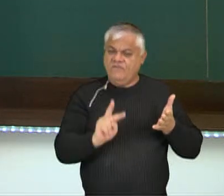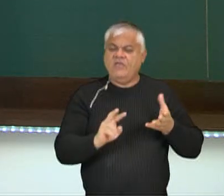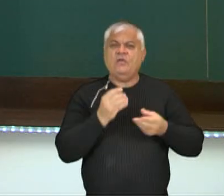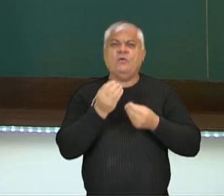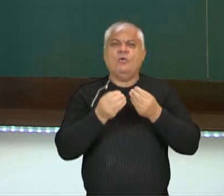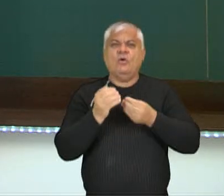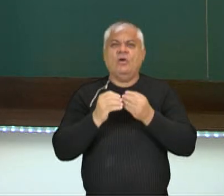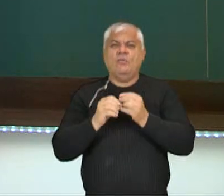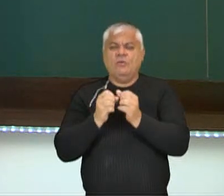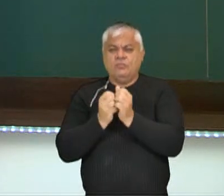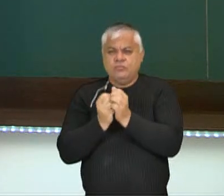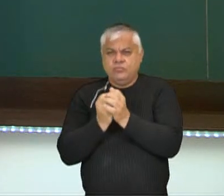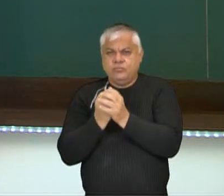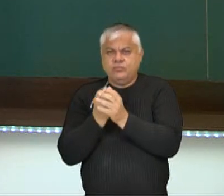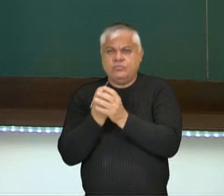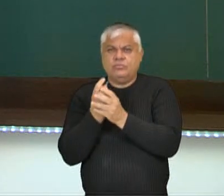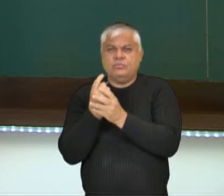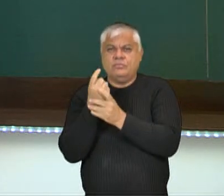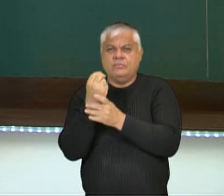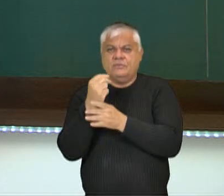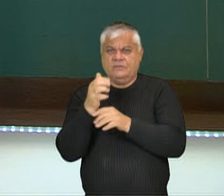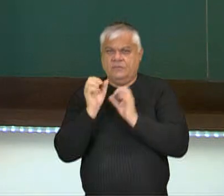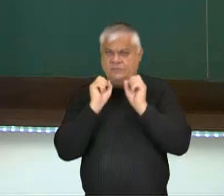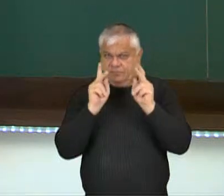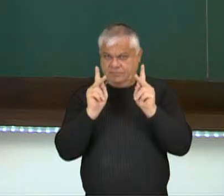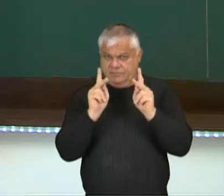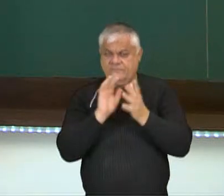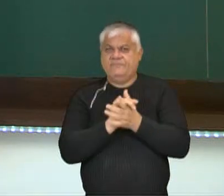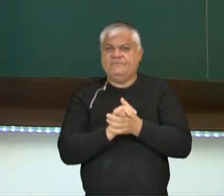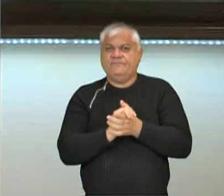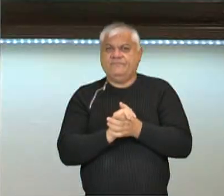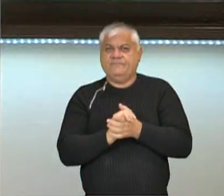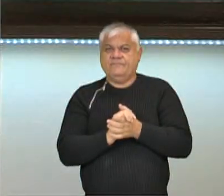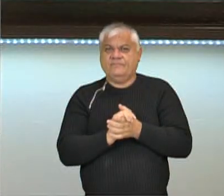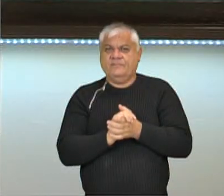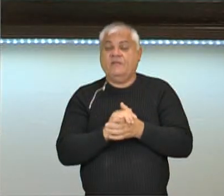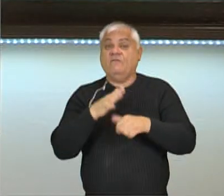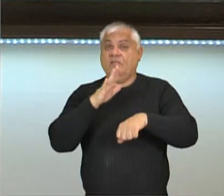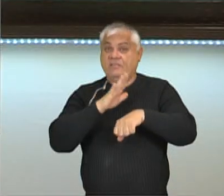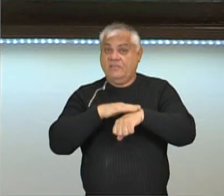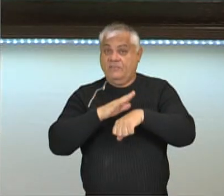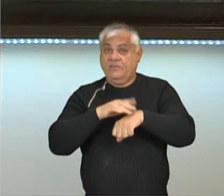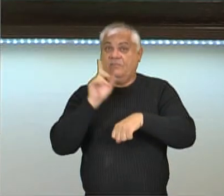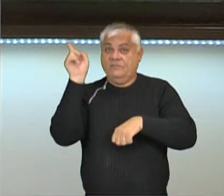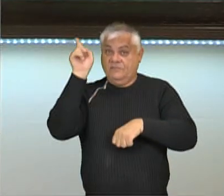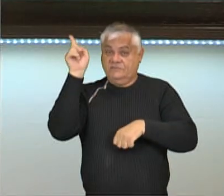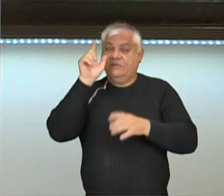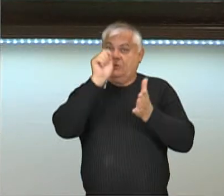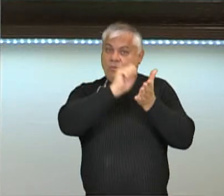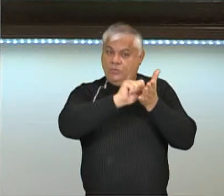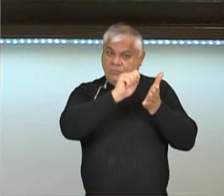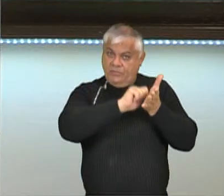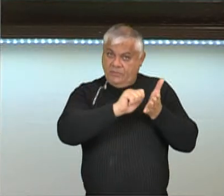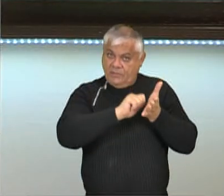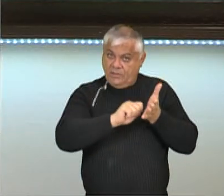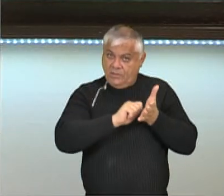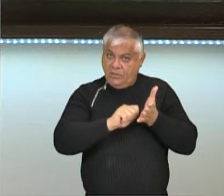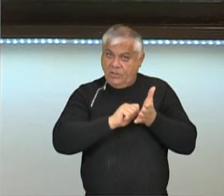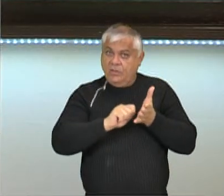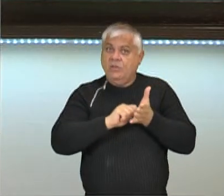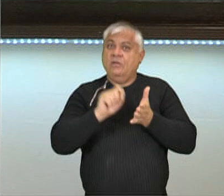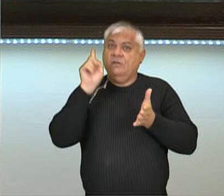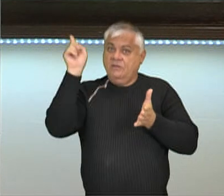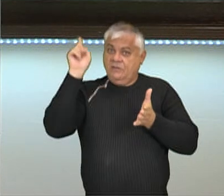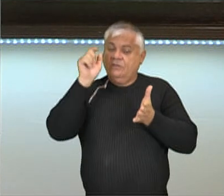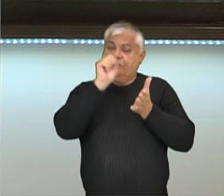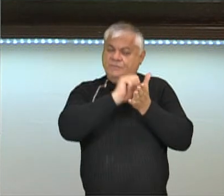o processo da germinação bem pertinho de você, certo? Então, vou dar um tempinho para você copiar, anota